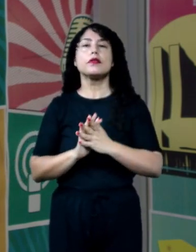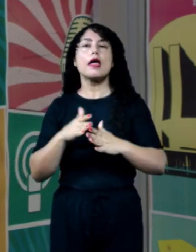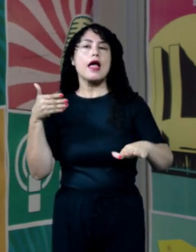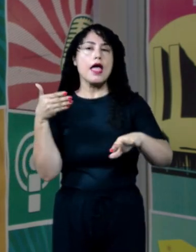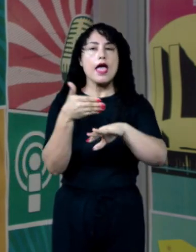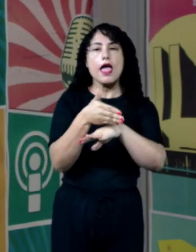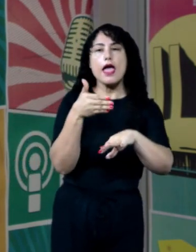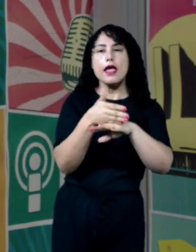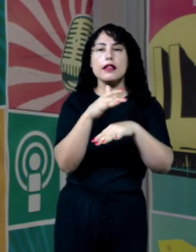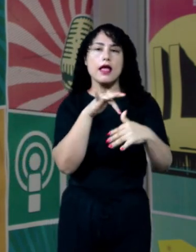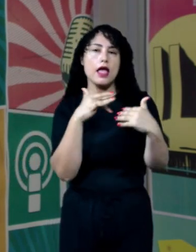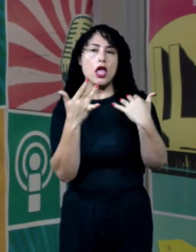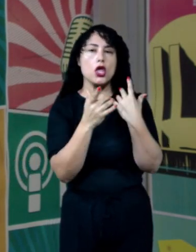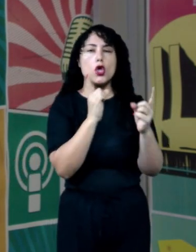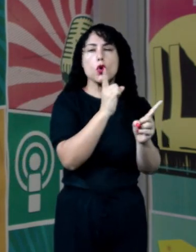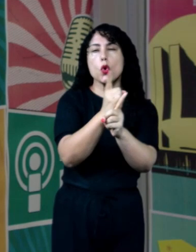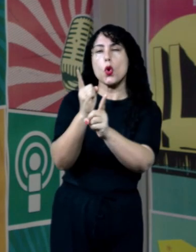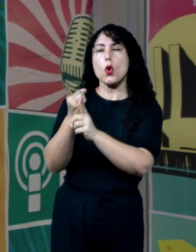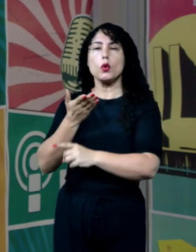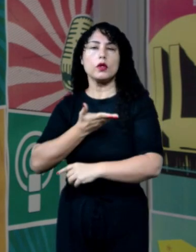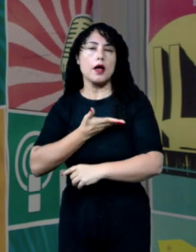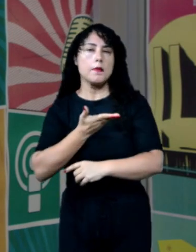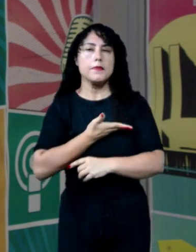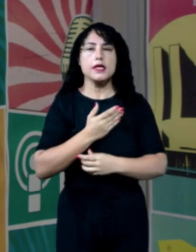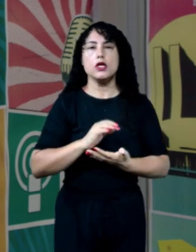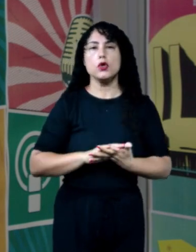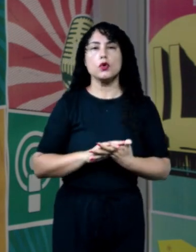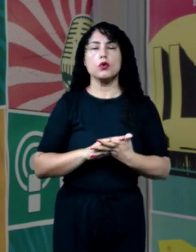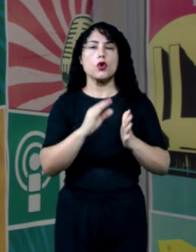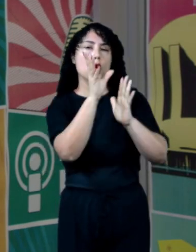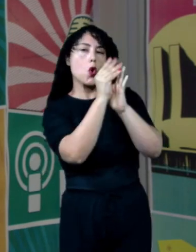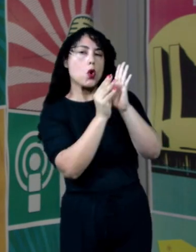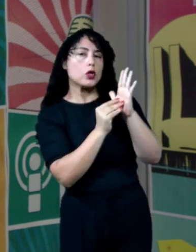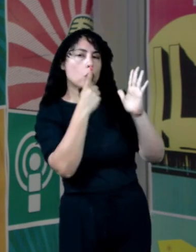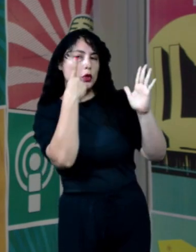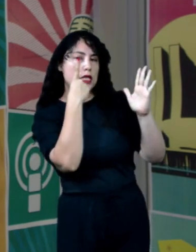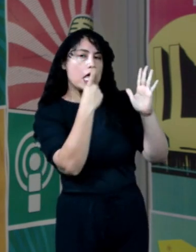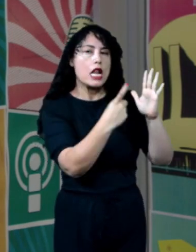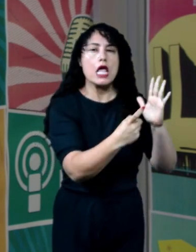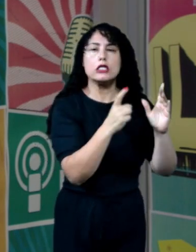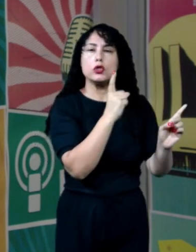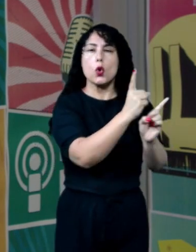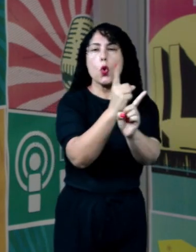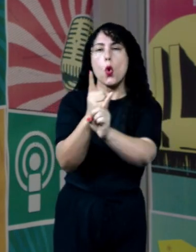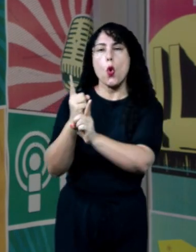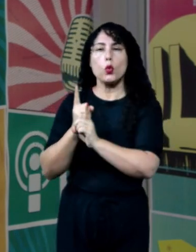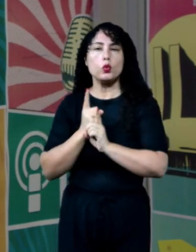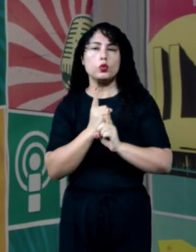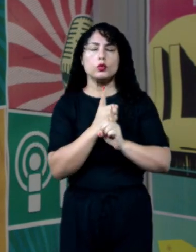entram na rede social, elas encontram os amigos, elas encontram conteúdos do seu interesse. E com